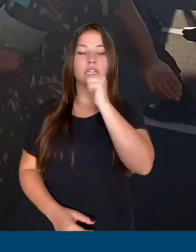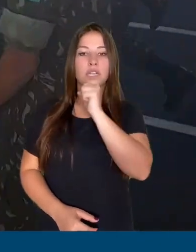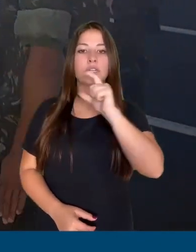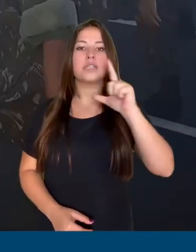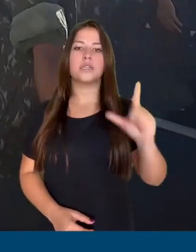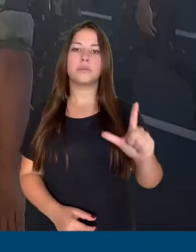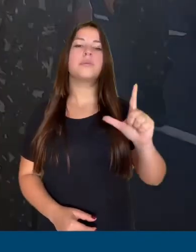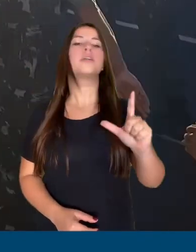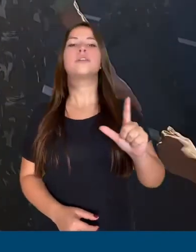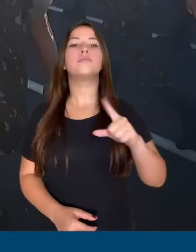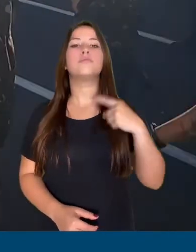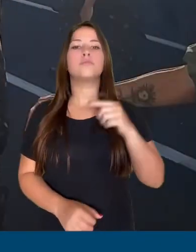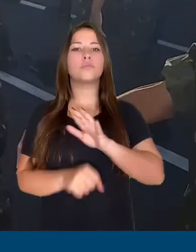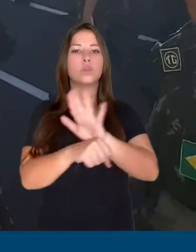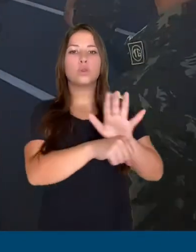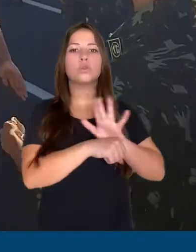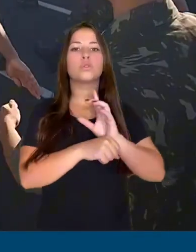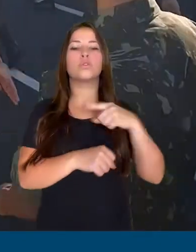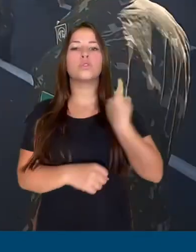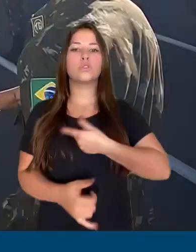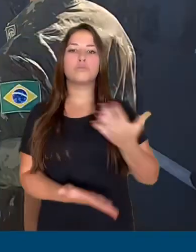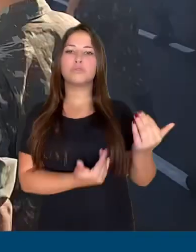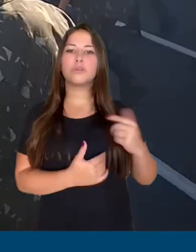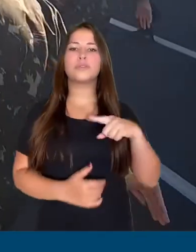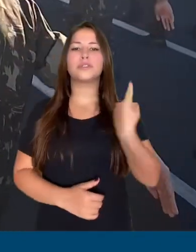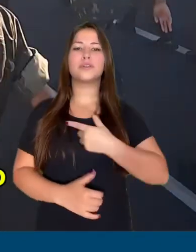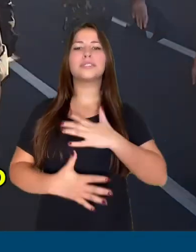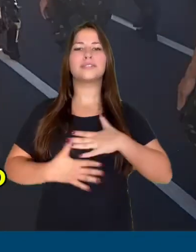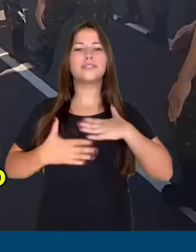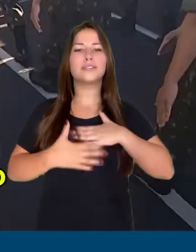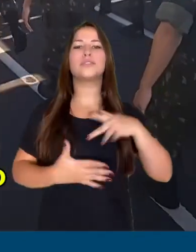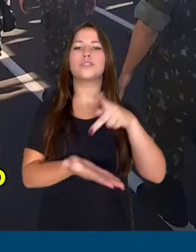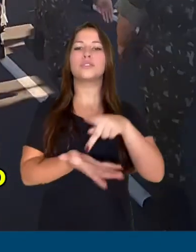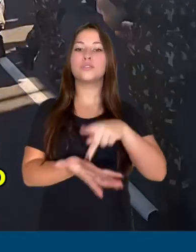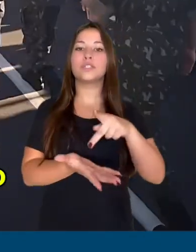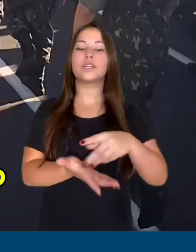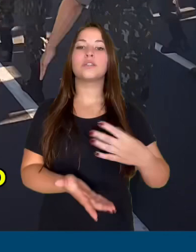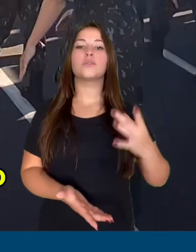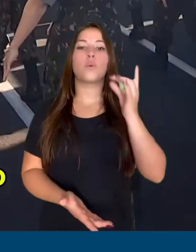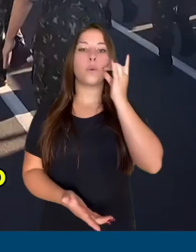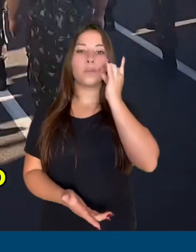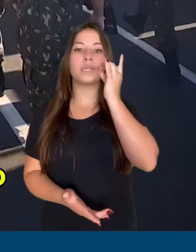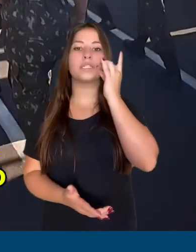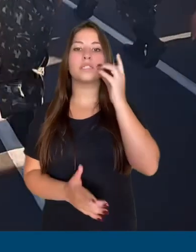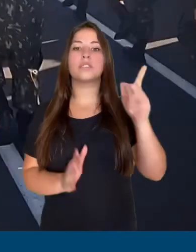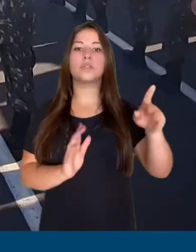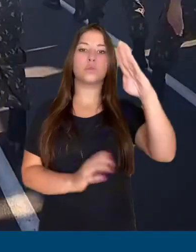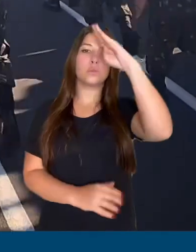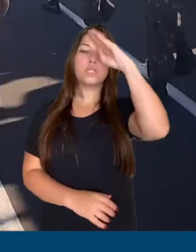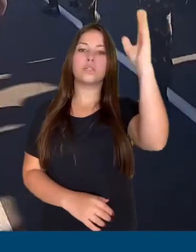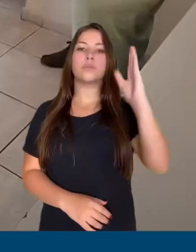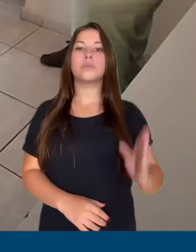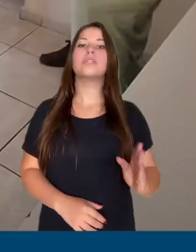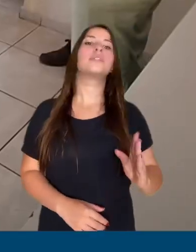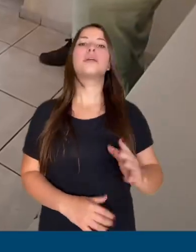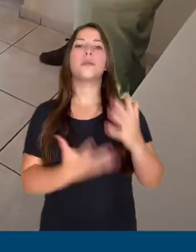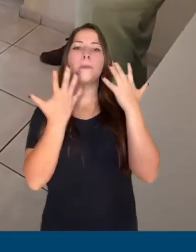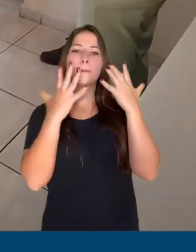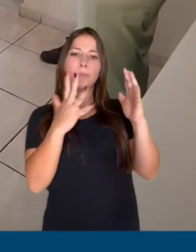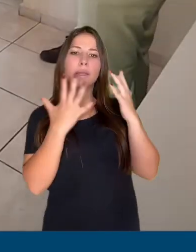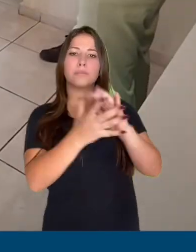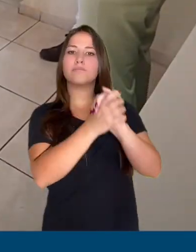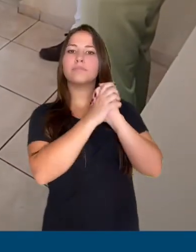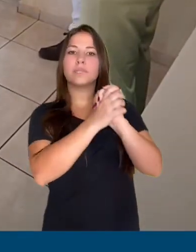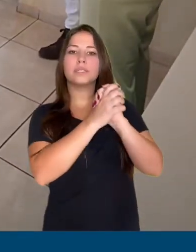Limeira, confirmando os nossos jovens, o que ficamos muito satisfeitos sempre com a presença do Tiro de Guerra e do Exército Brasileiro. Parabenizar